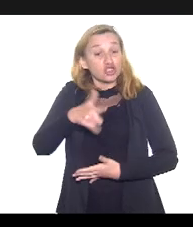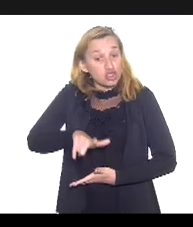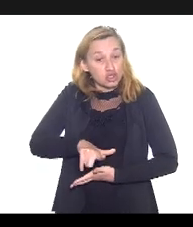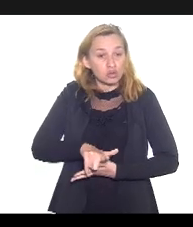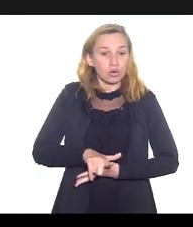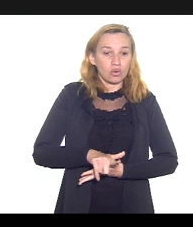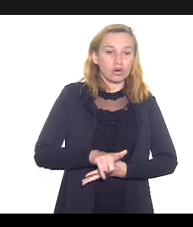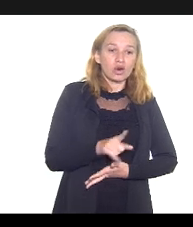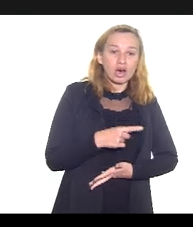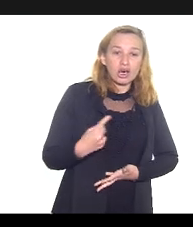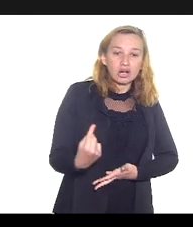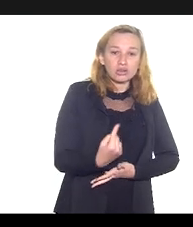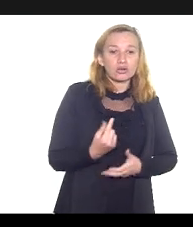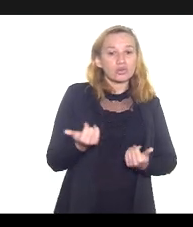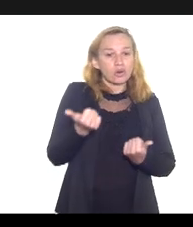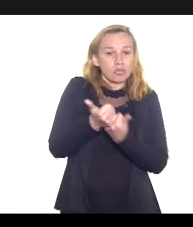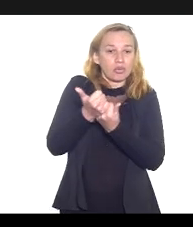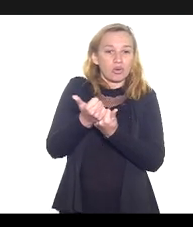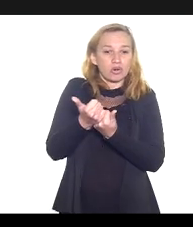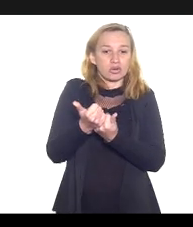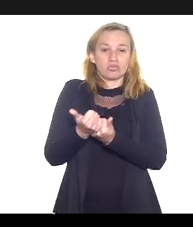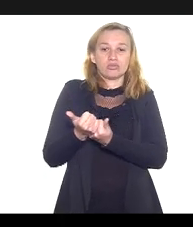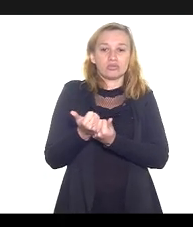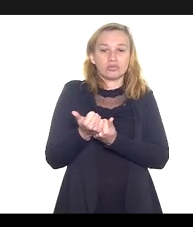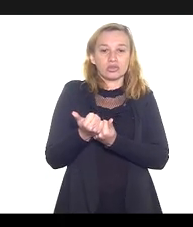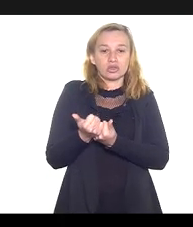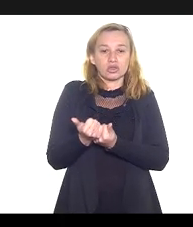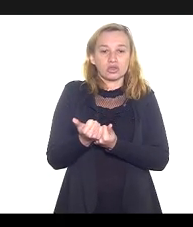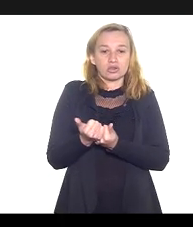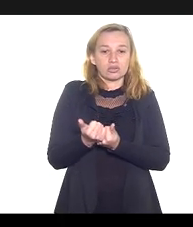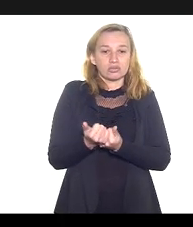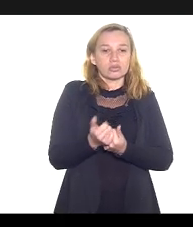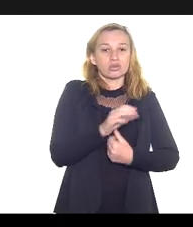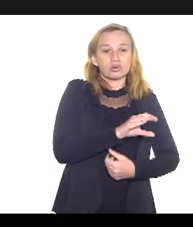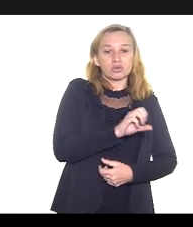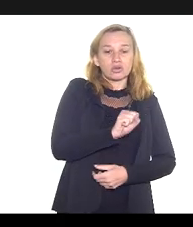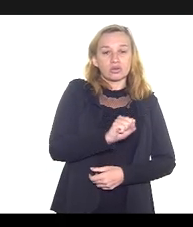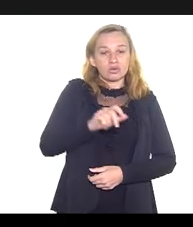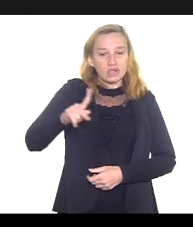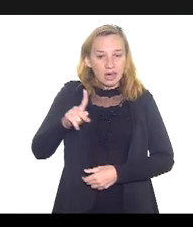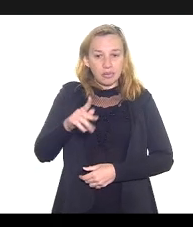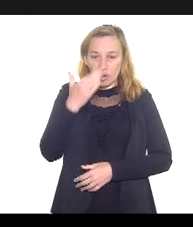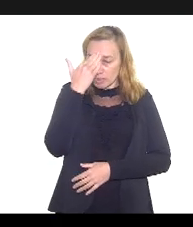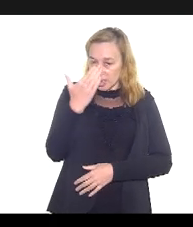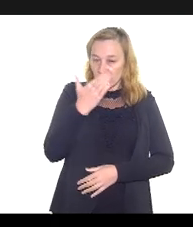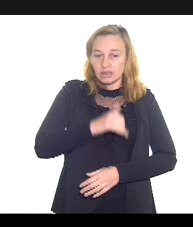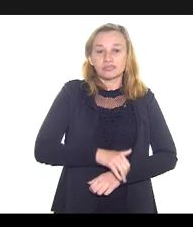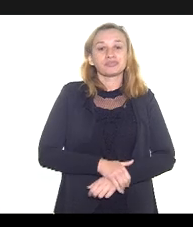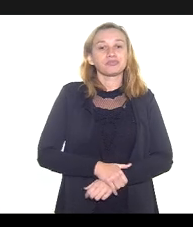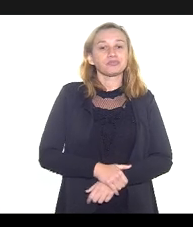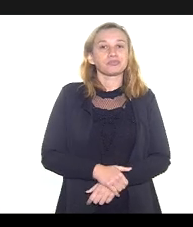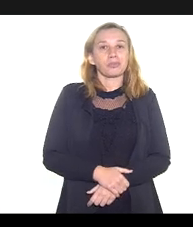a nosso apoio aí, nossa colaboração no GT do CEP. Obrigada.